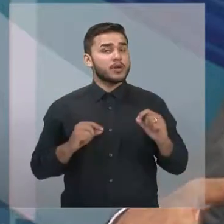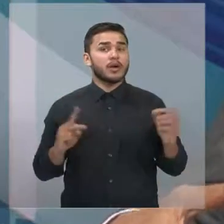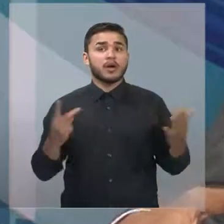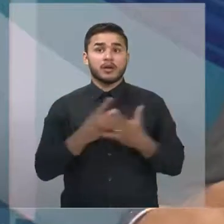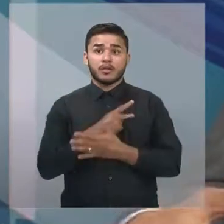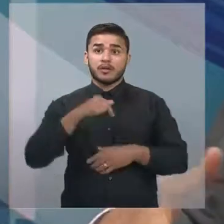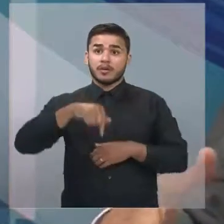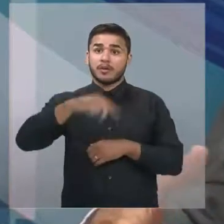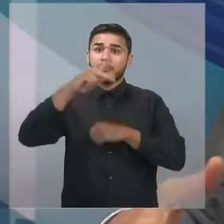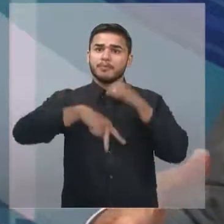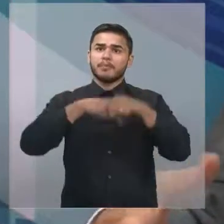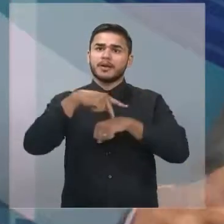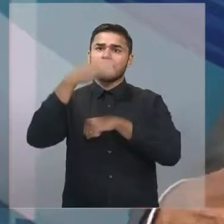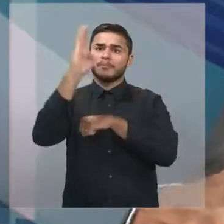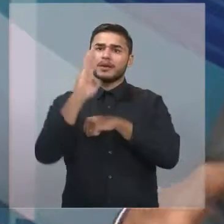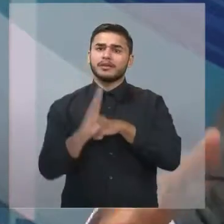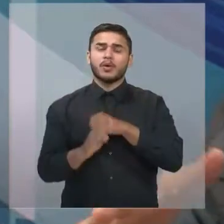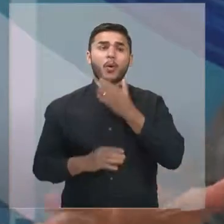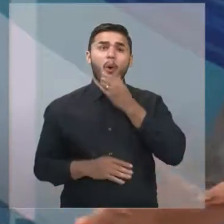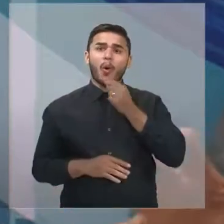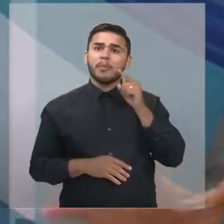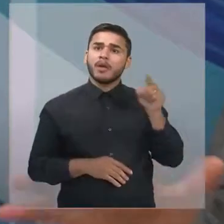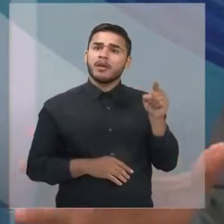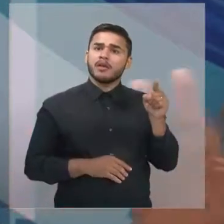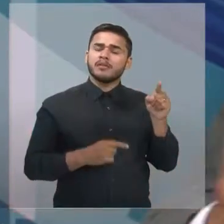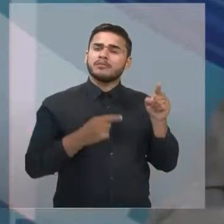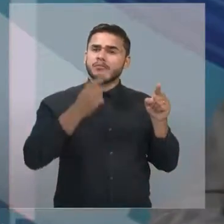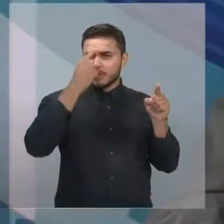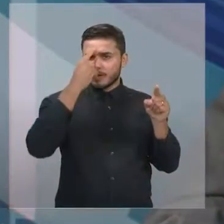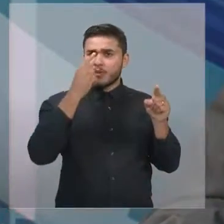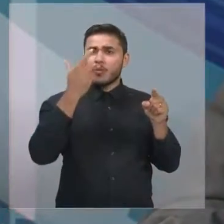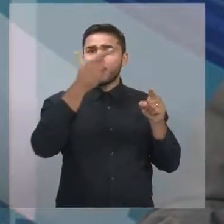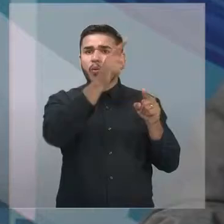menos macunaímica do que a nossa, aqui a coisa